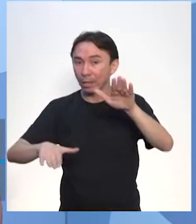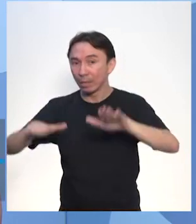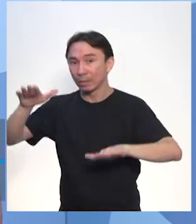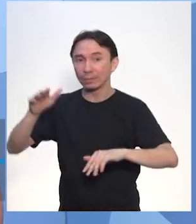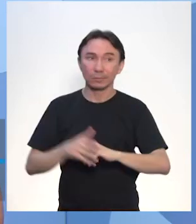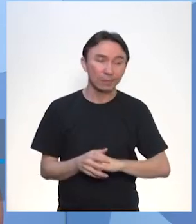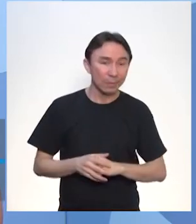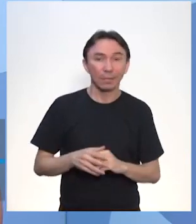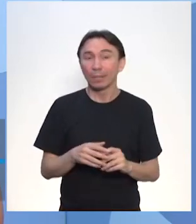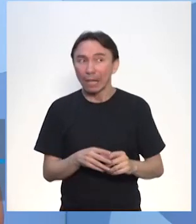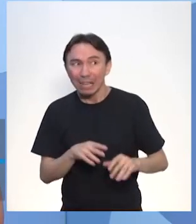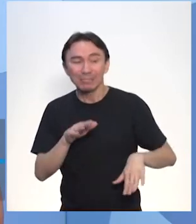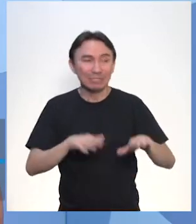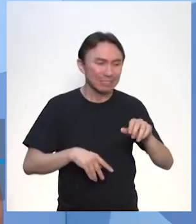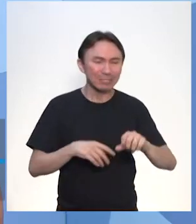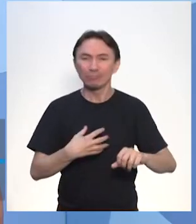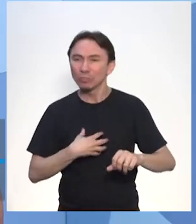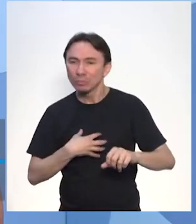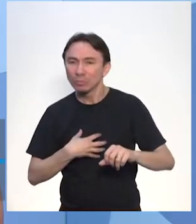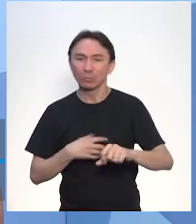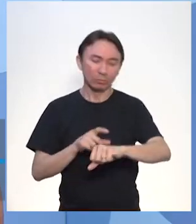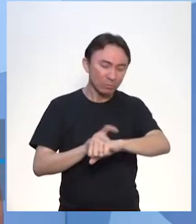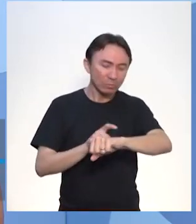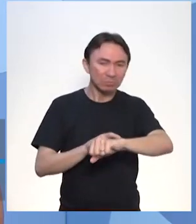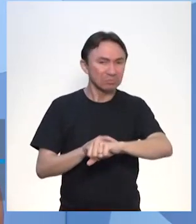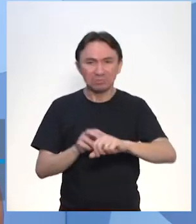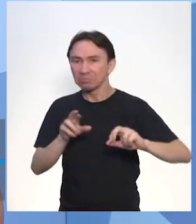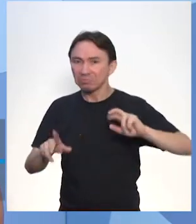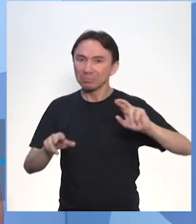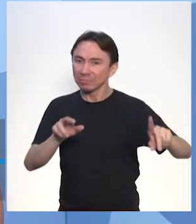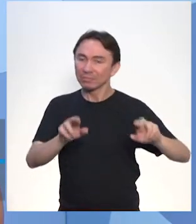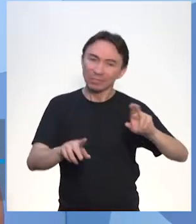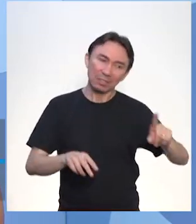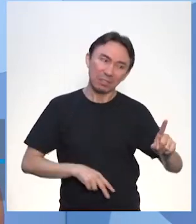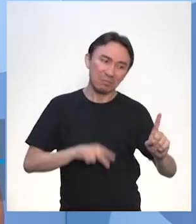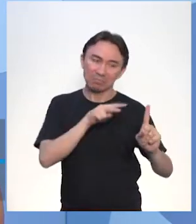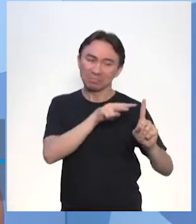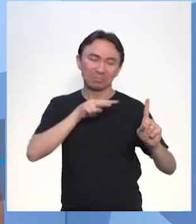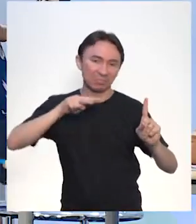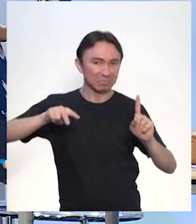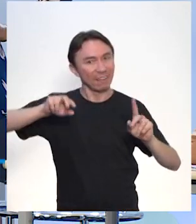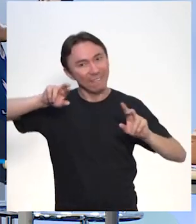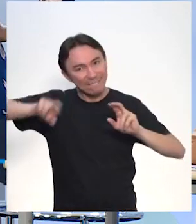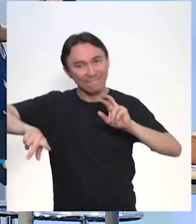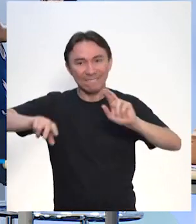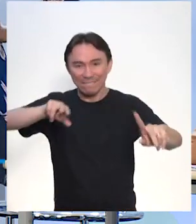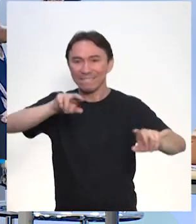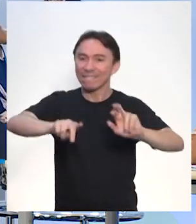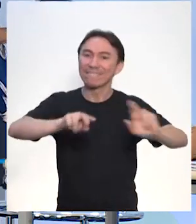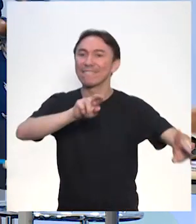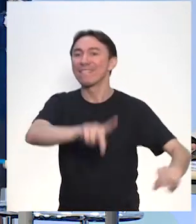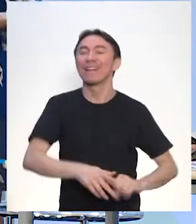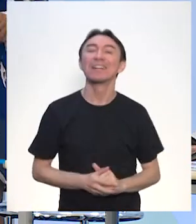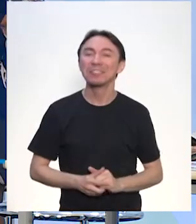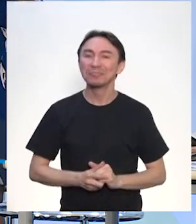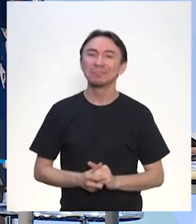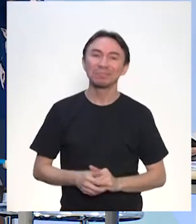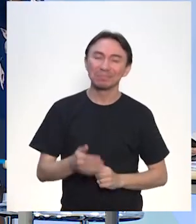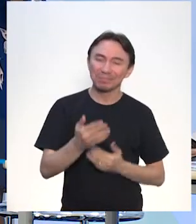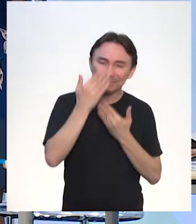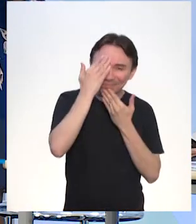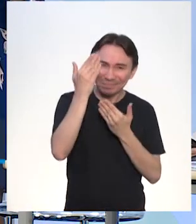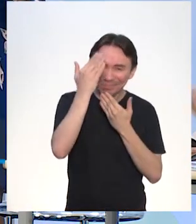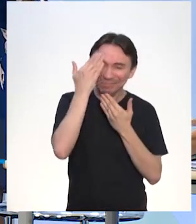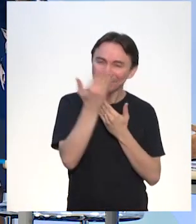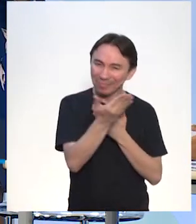a gente observar direitinho, cada um tem um ponto de vista diferente, né? Muito bem, eu já agradeço o Anderson, que estava